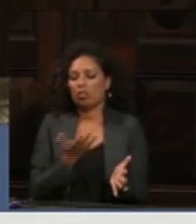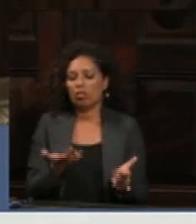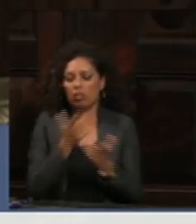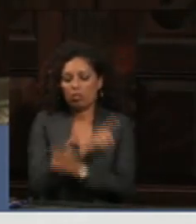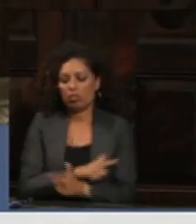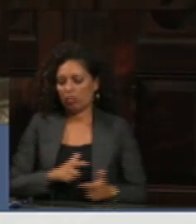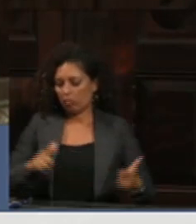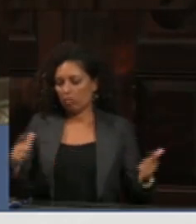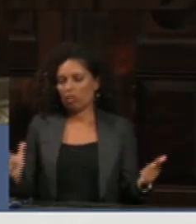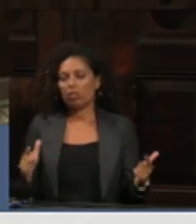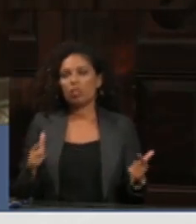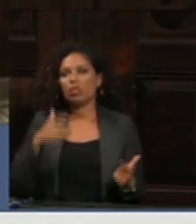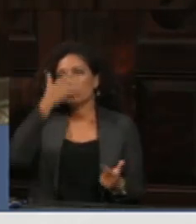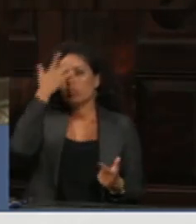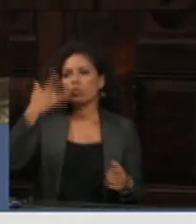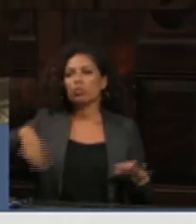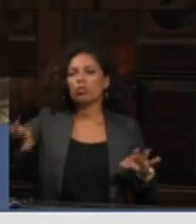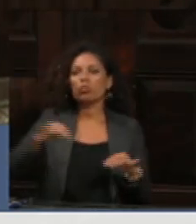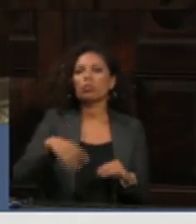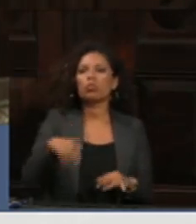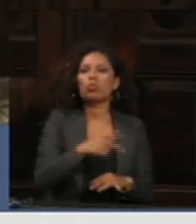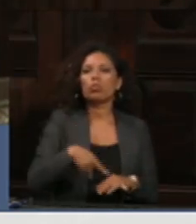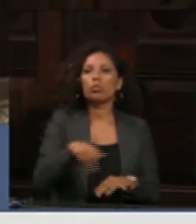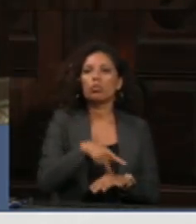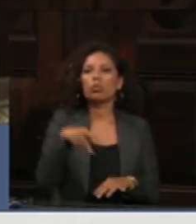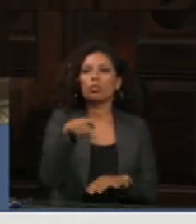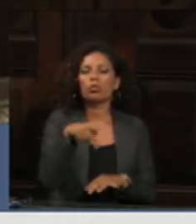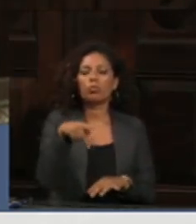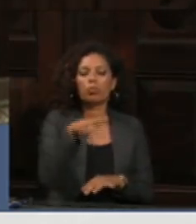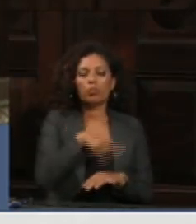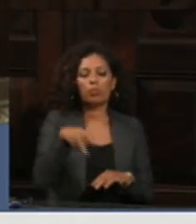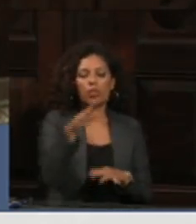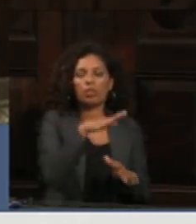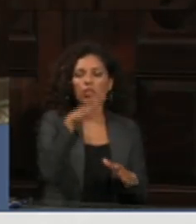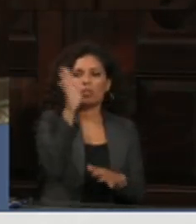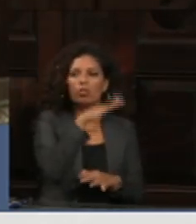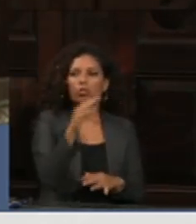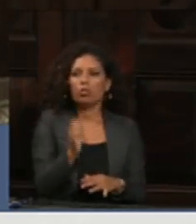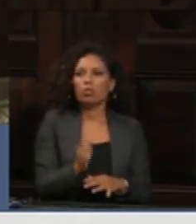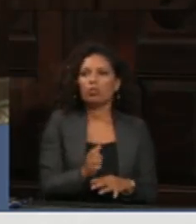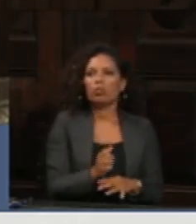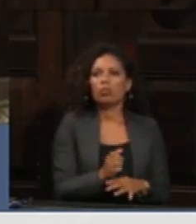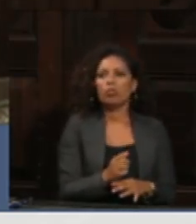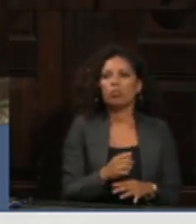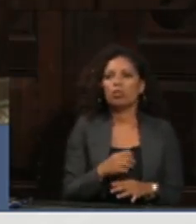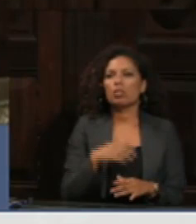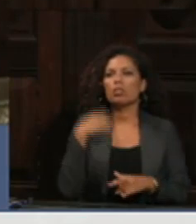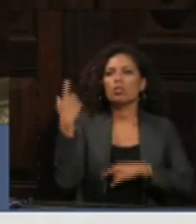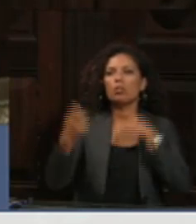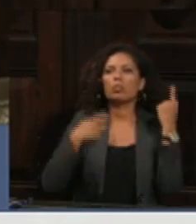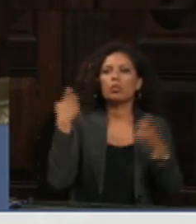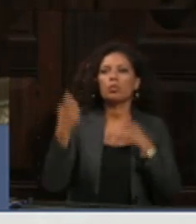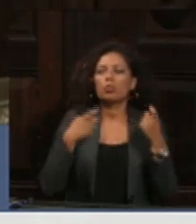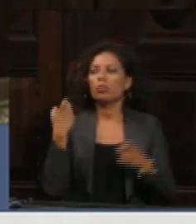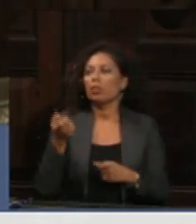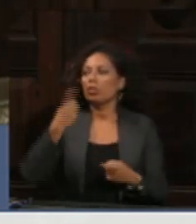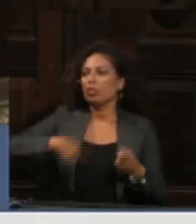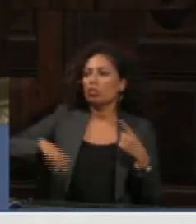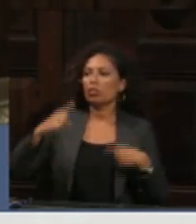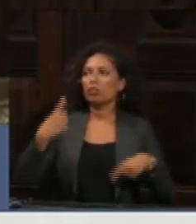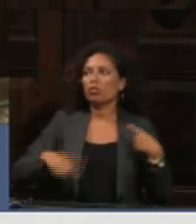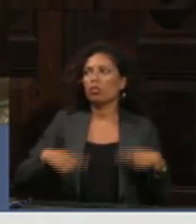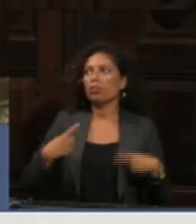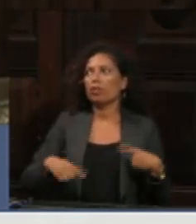de comoção nacional e até mundial. É um grande debate que vem se fazendo a nível mundial,